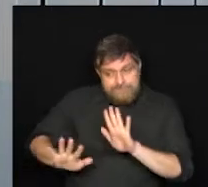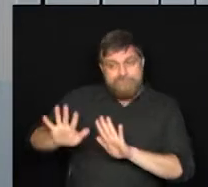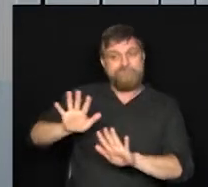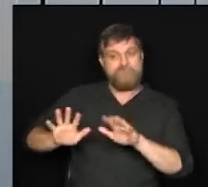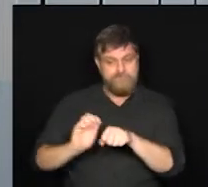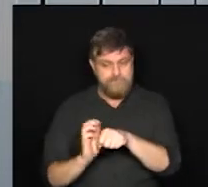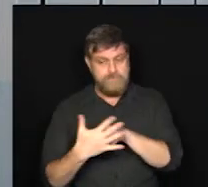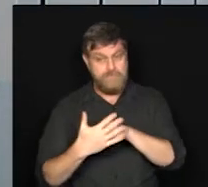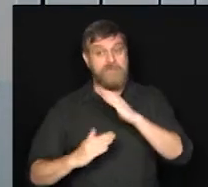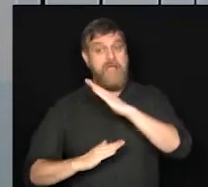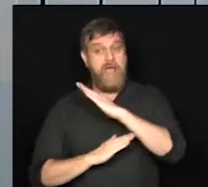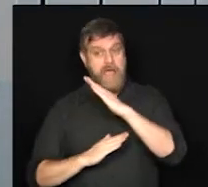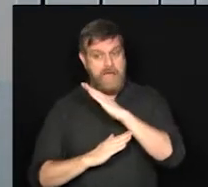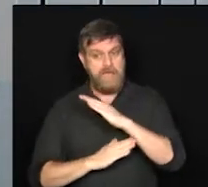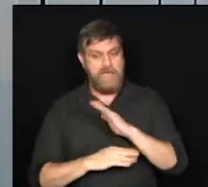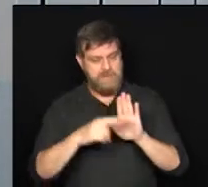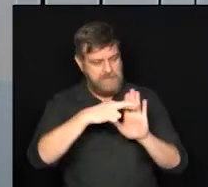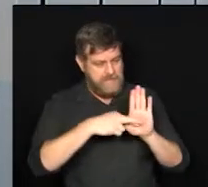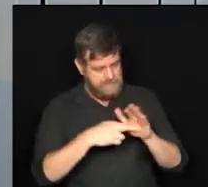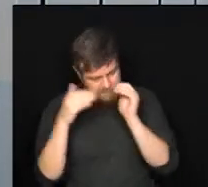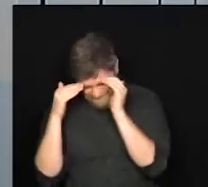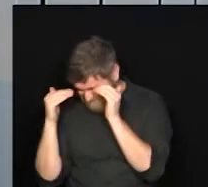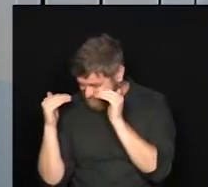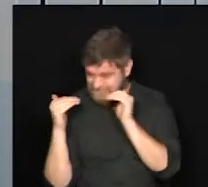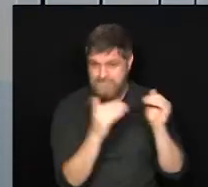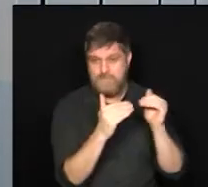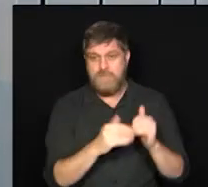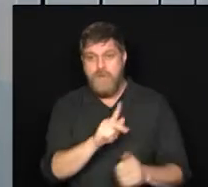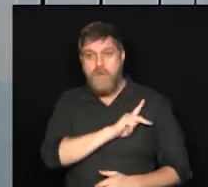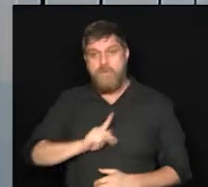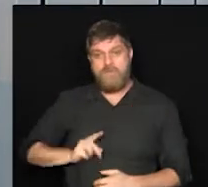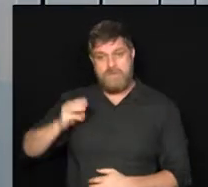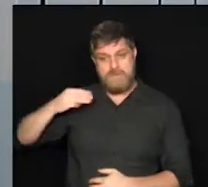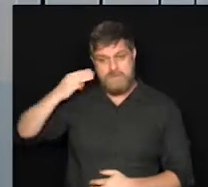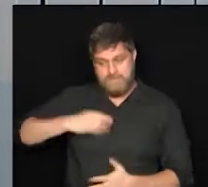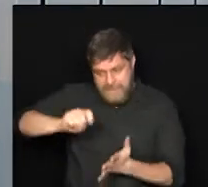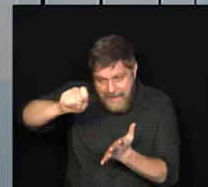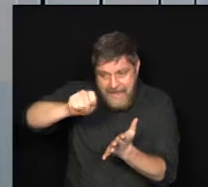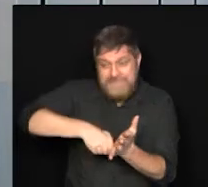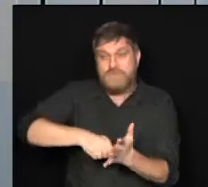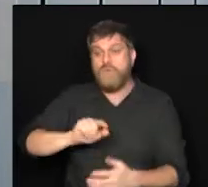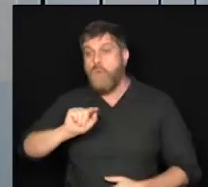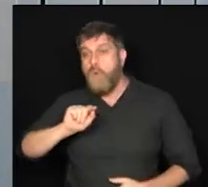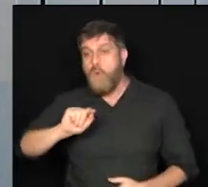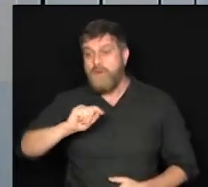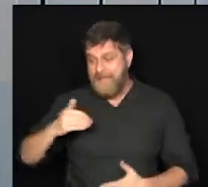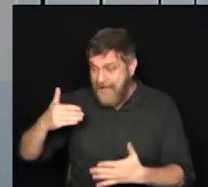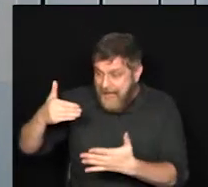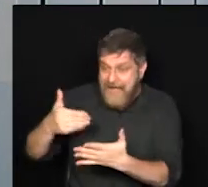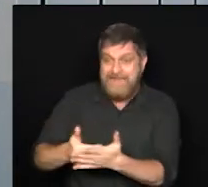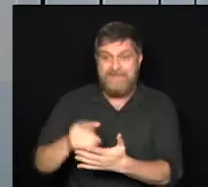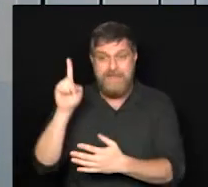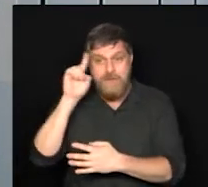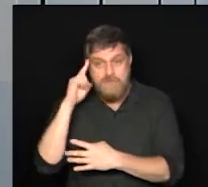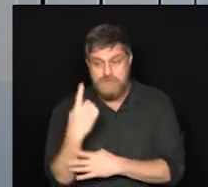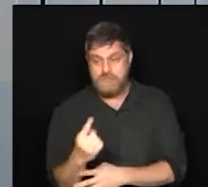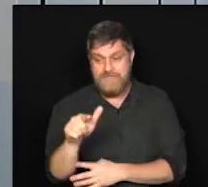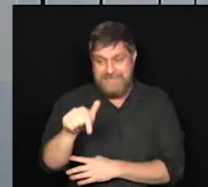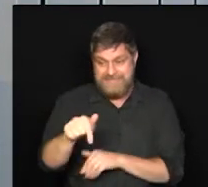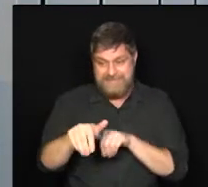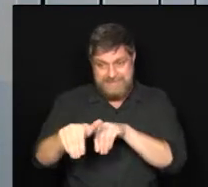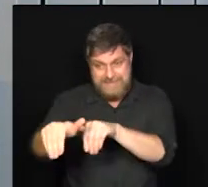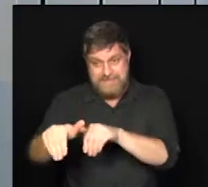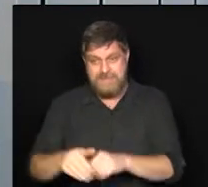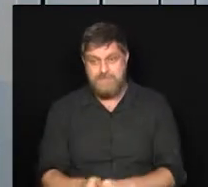a Câmara de Campinas está fazendo isso, por isso que o presidente Marcos Bernardelli assinou então esta prorrogação para